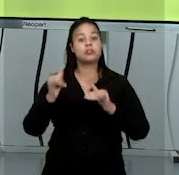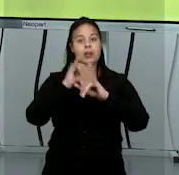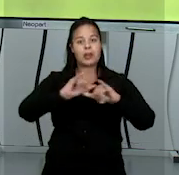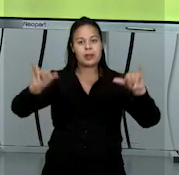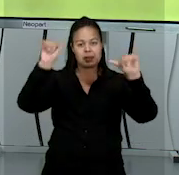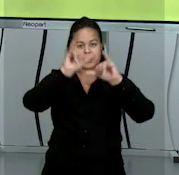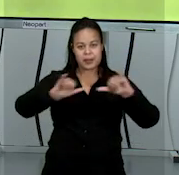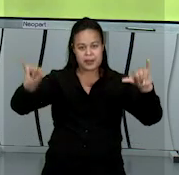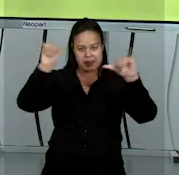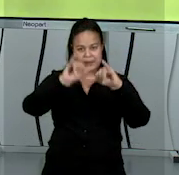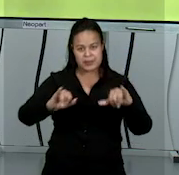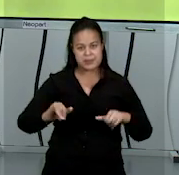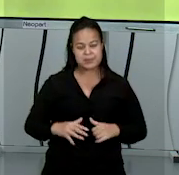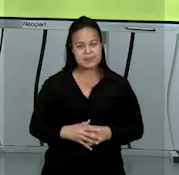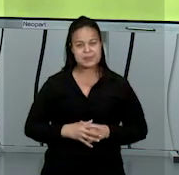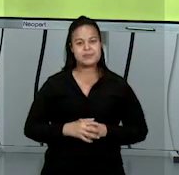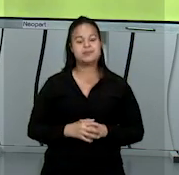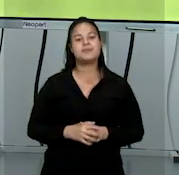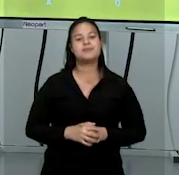propaganda. Vamos lá.